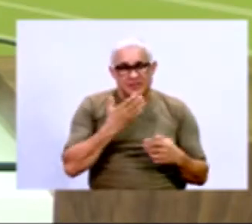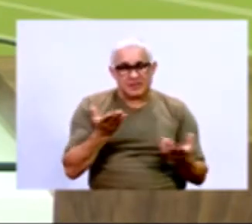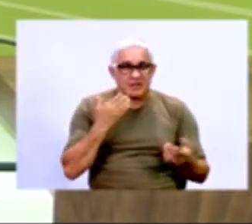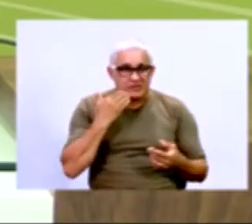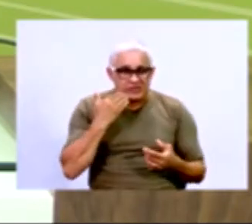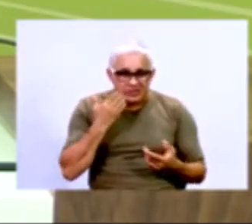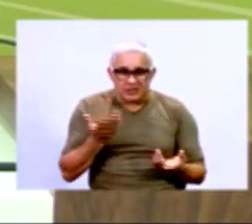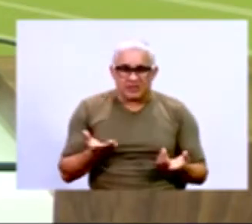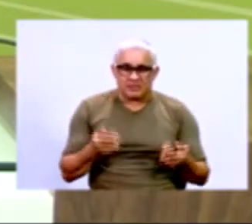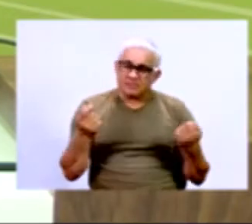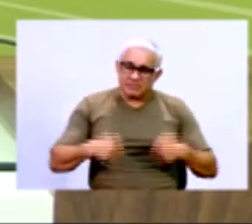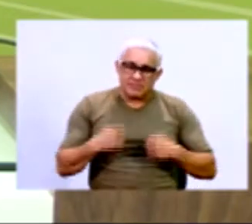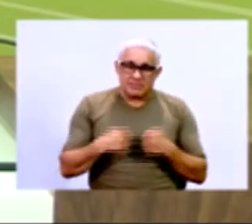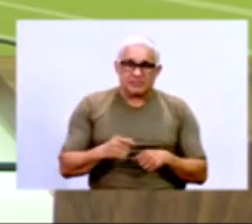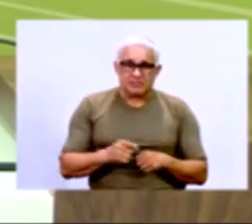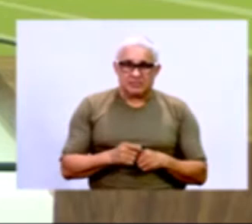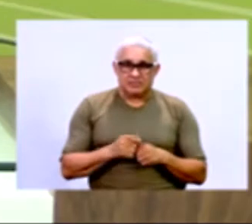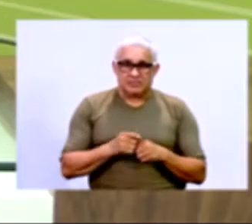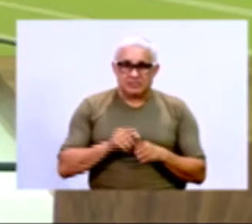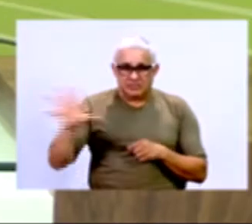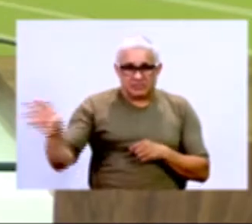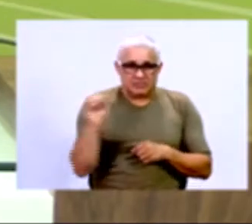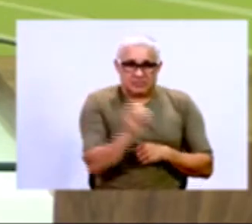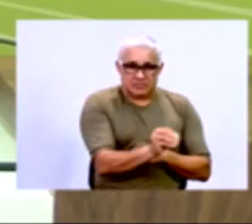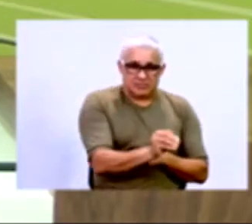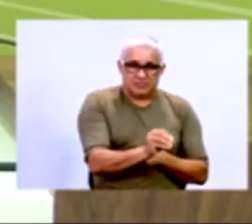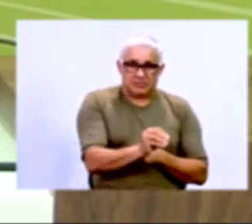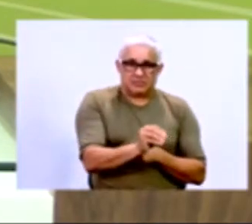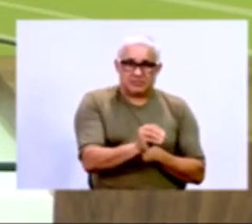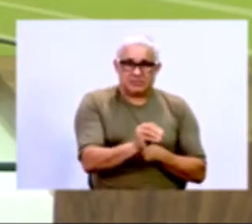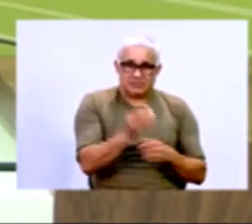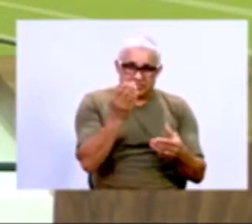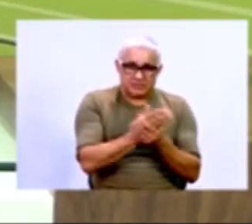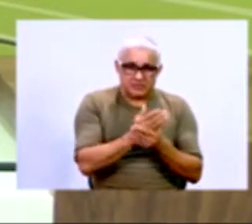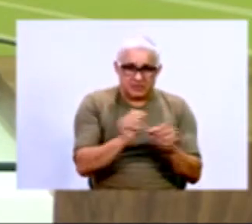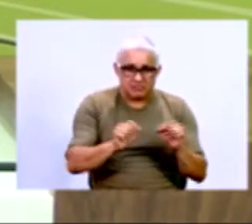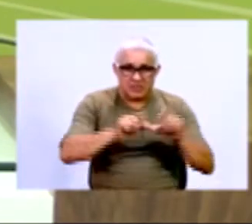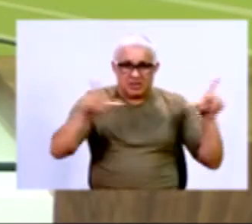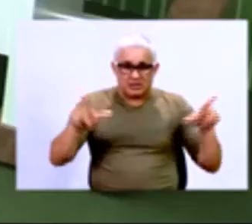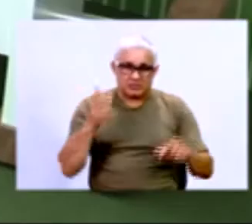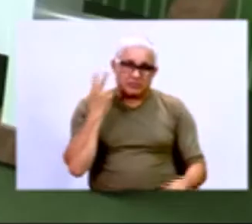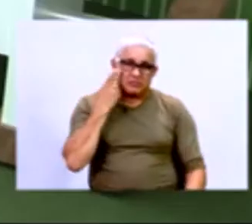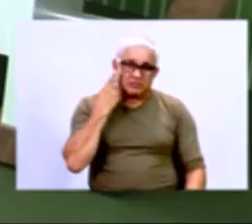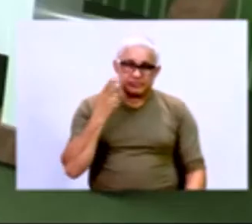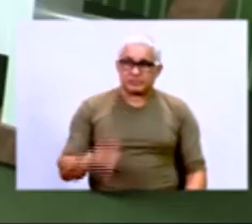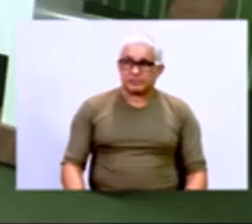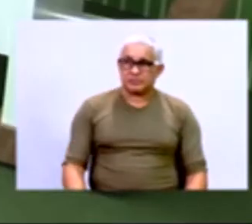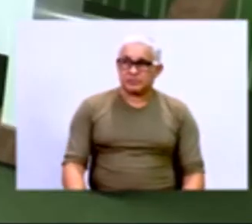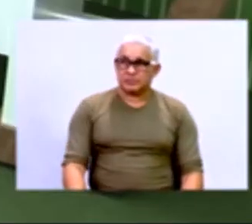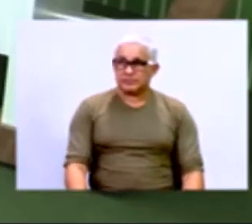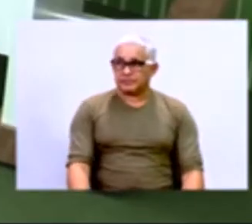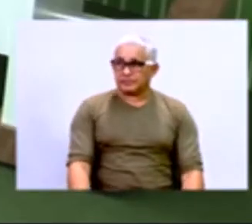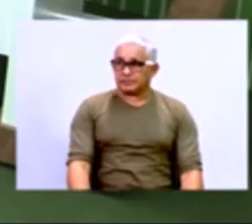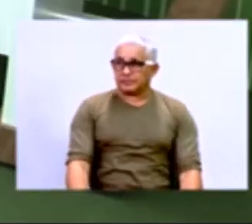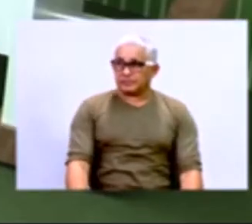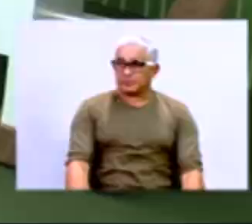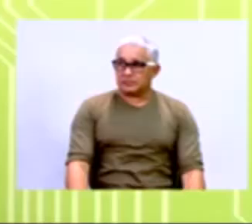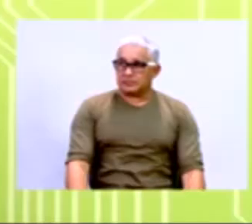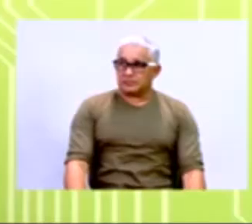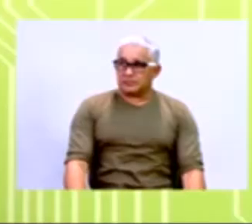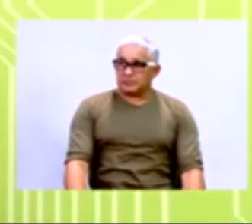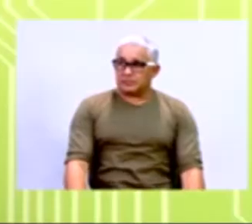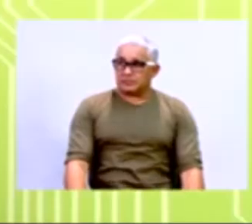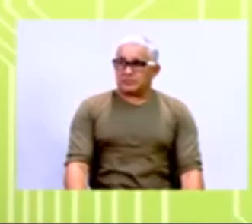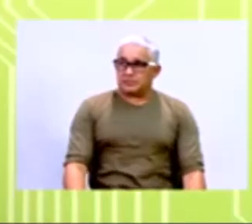precisa agregar esse arquivo para poder funcionar adequadamente. É isso, professor. Tá certo.